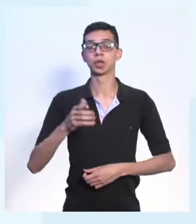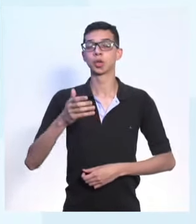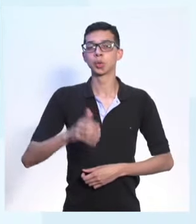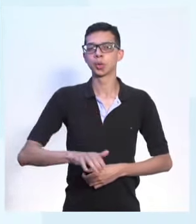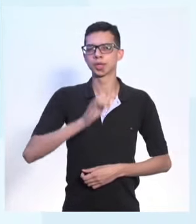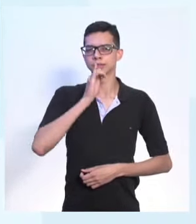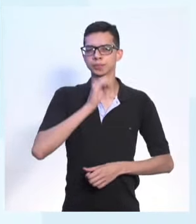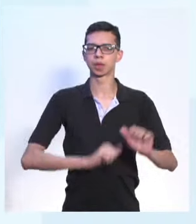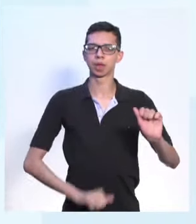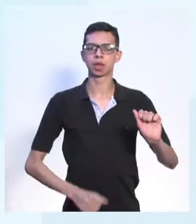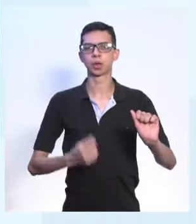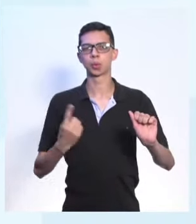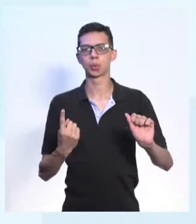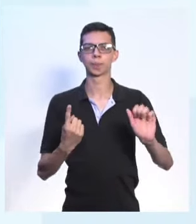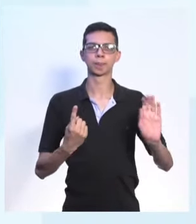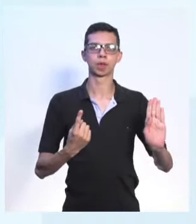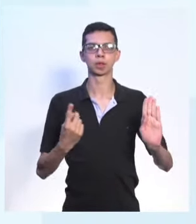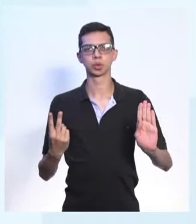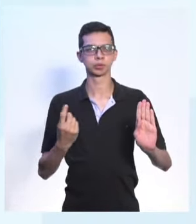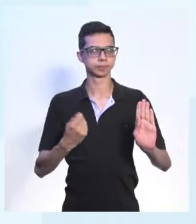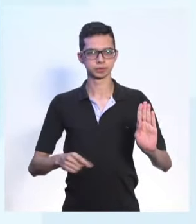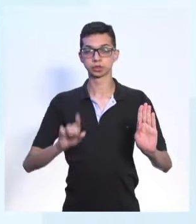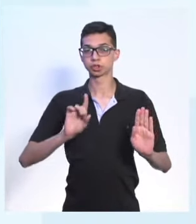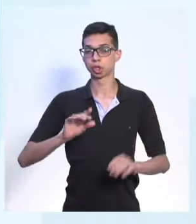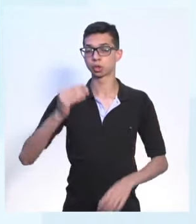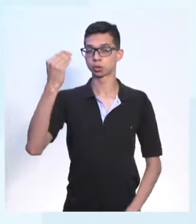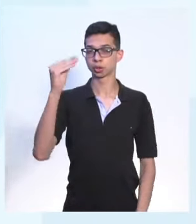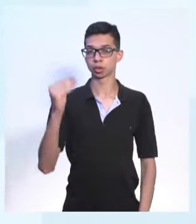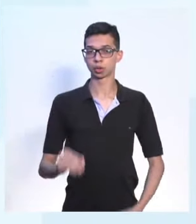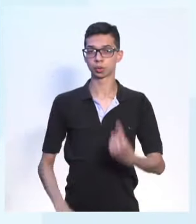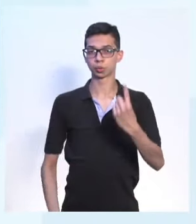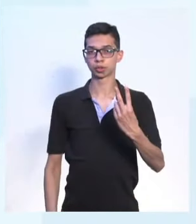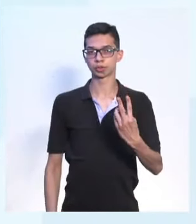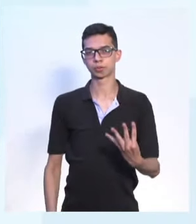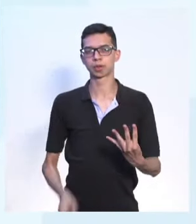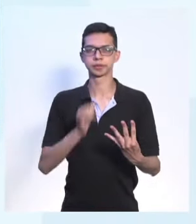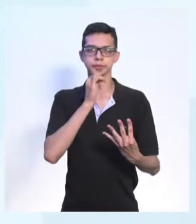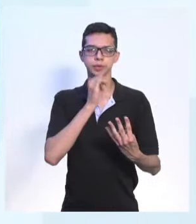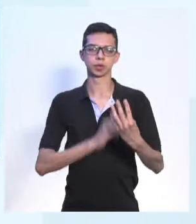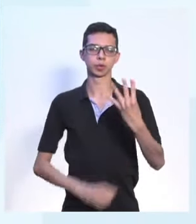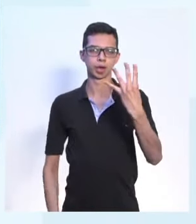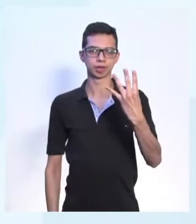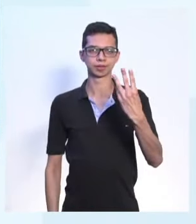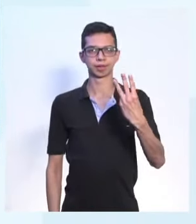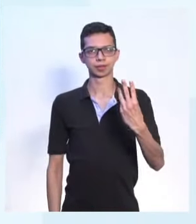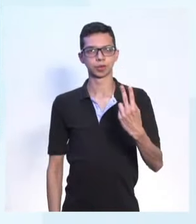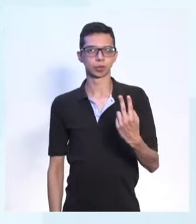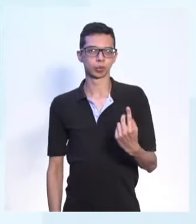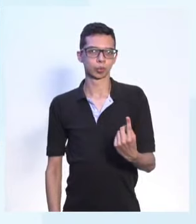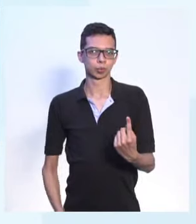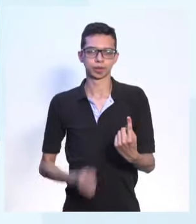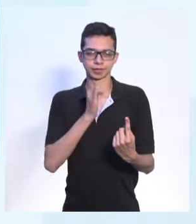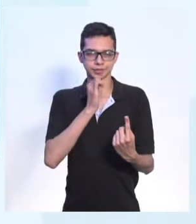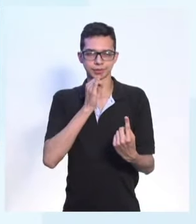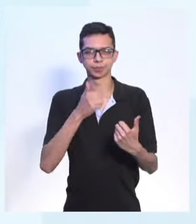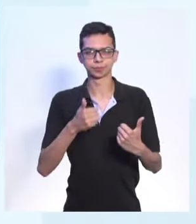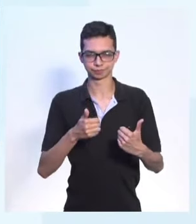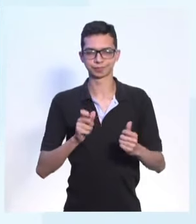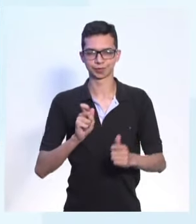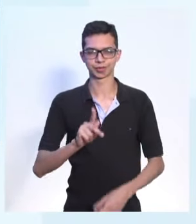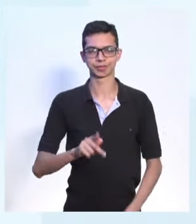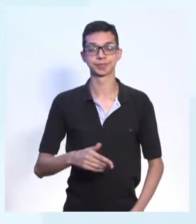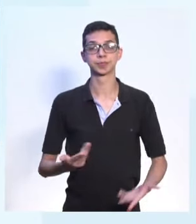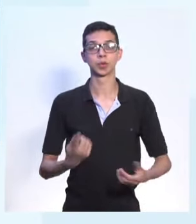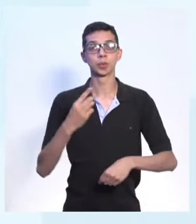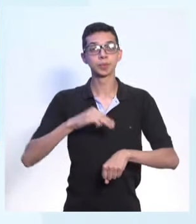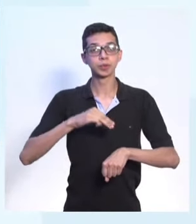B, 2, só manda a ordem, 1, 2, 3, 4, 4, 3, 2, 1, né, Ed? Já funciona para a gente, é isso? Yes, sir. Ok, então...